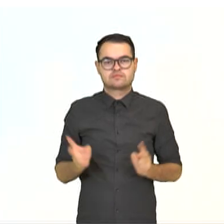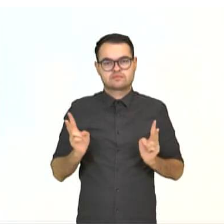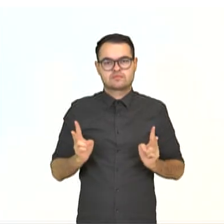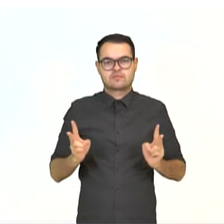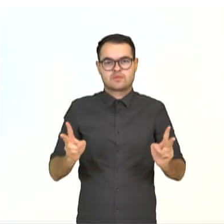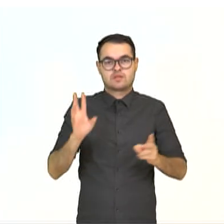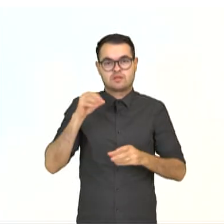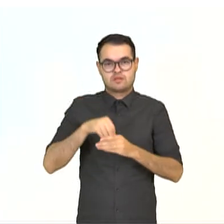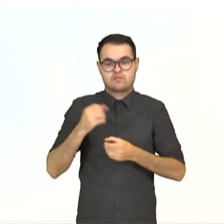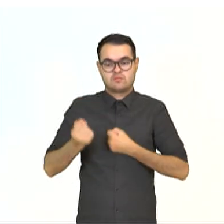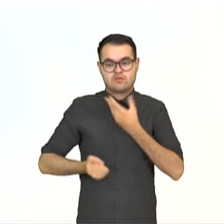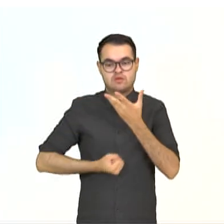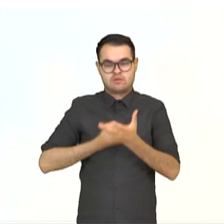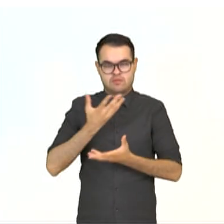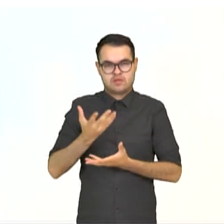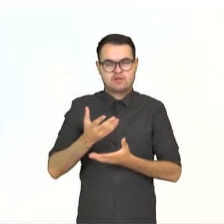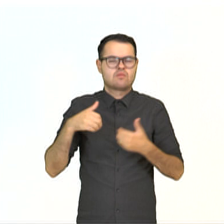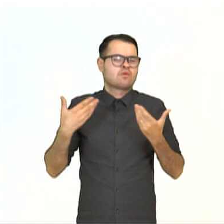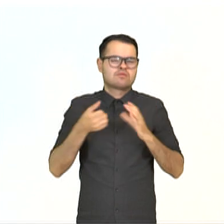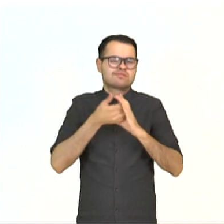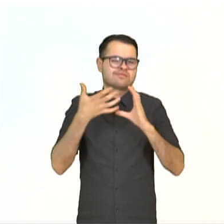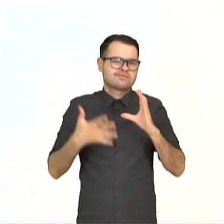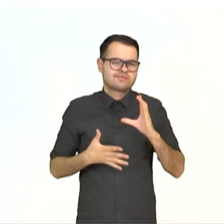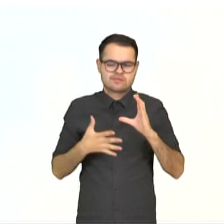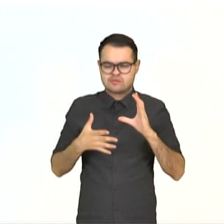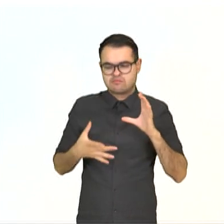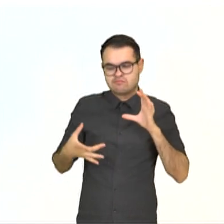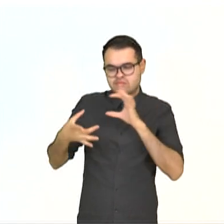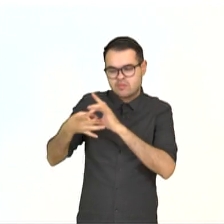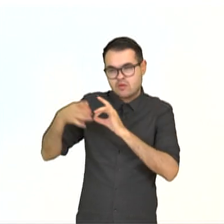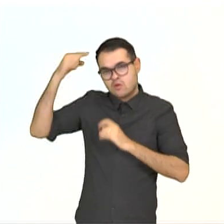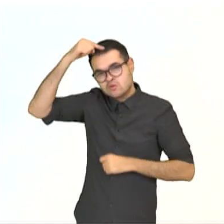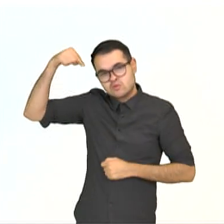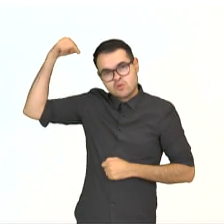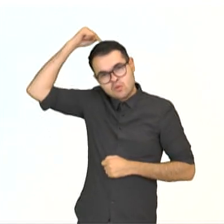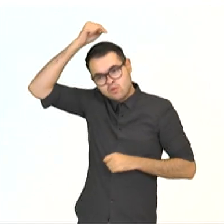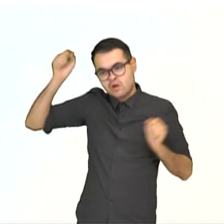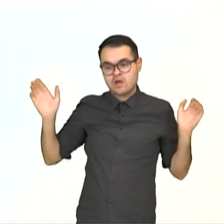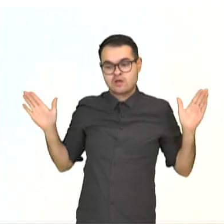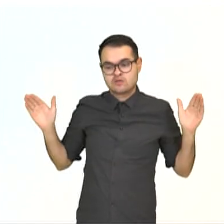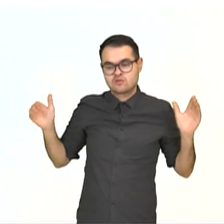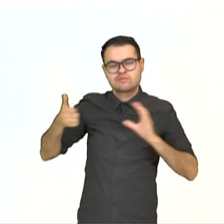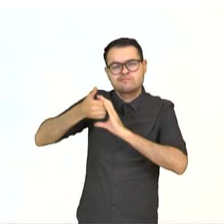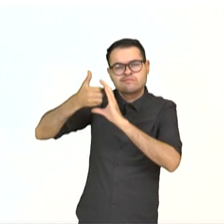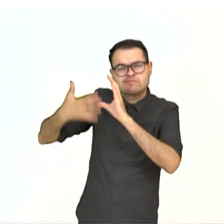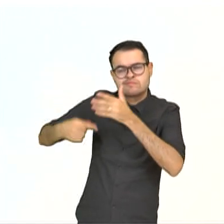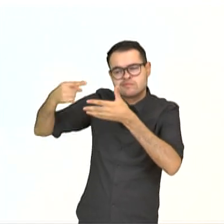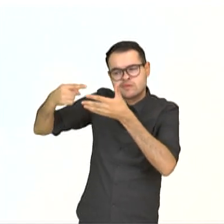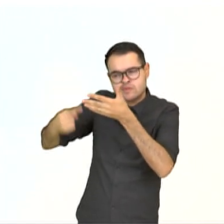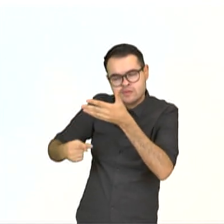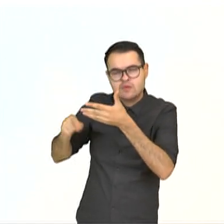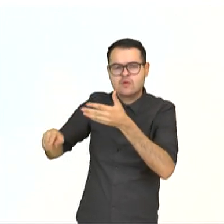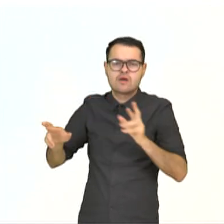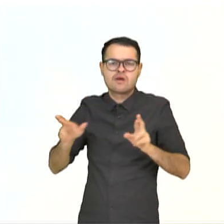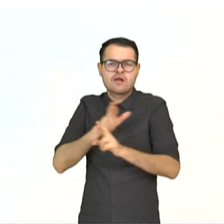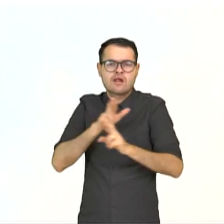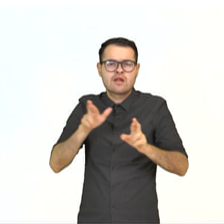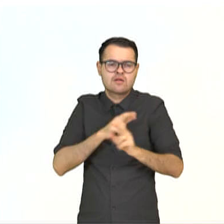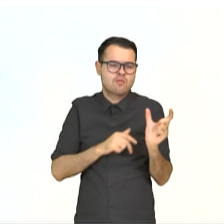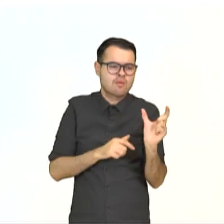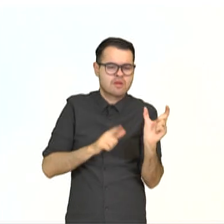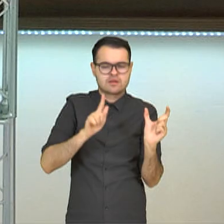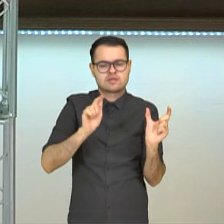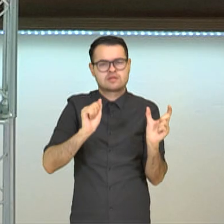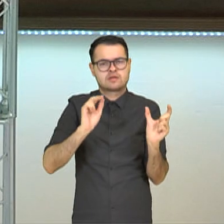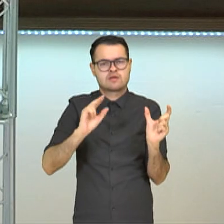Nesse poema, quais características foram atribuídas ao anjo? Qual relação dessas características com a palavra